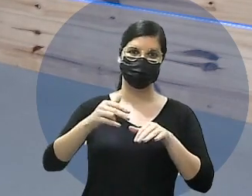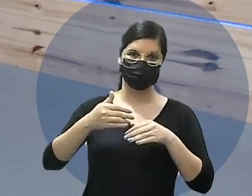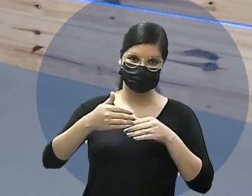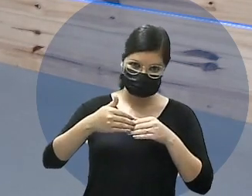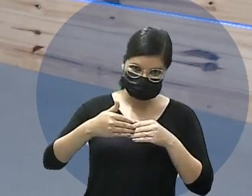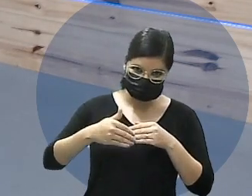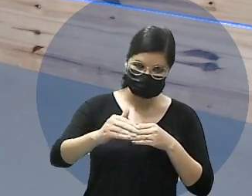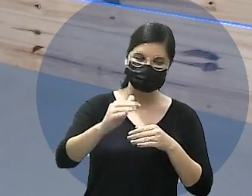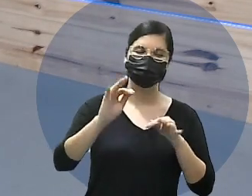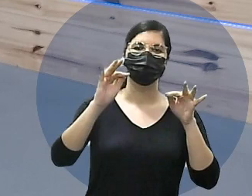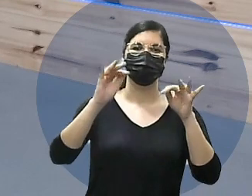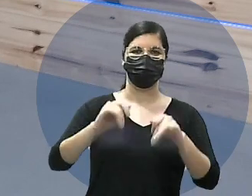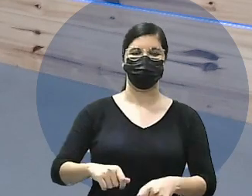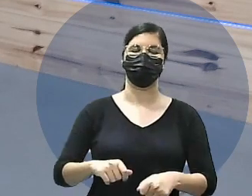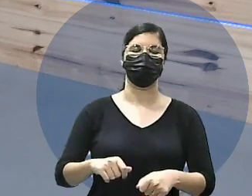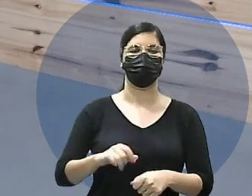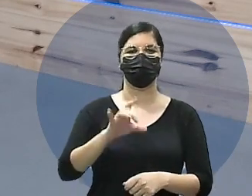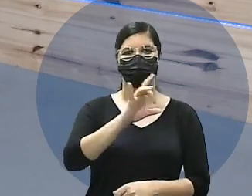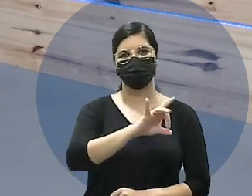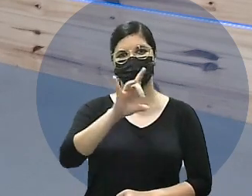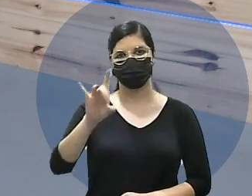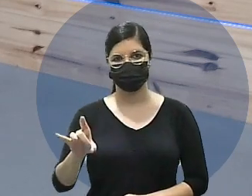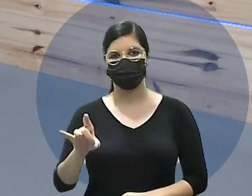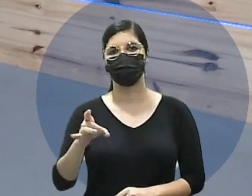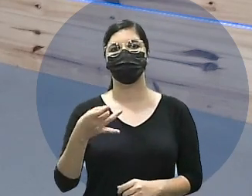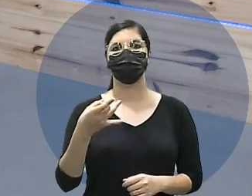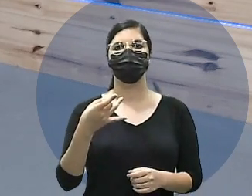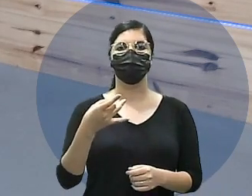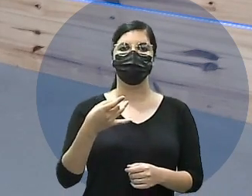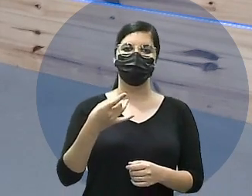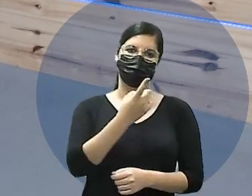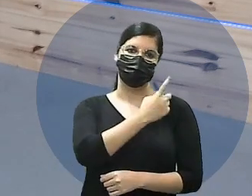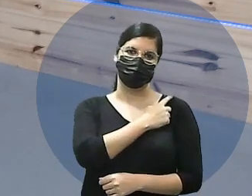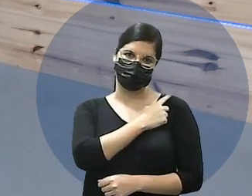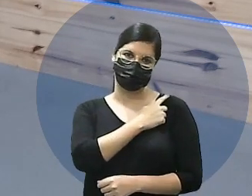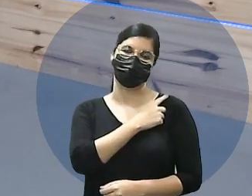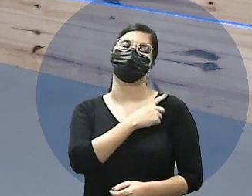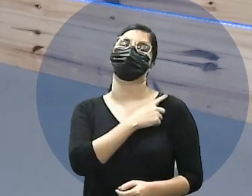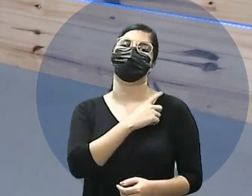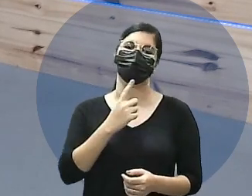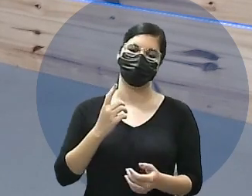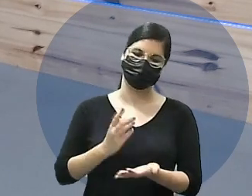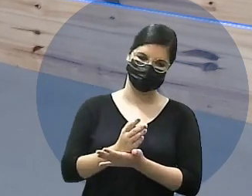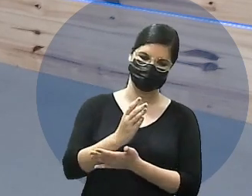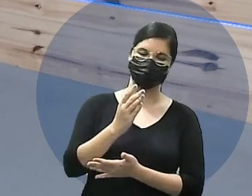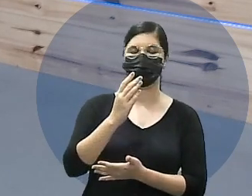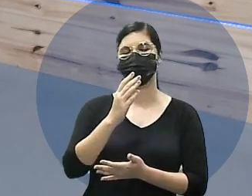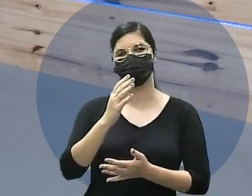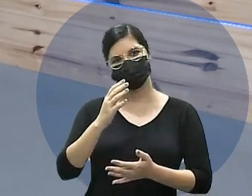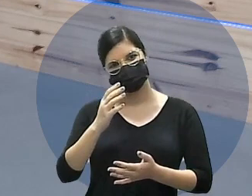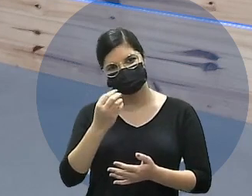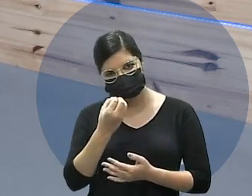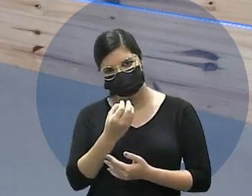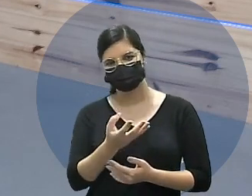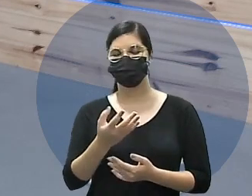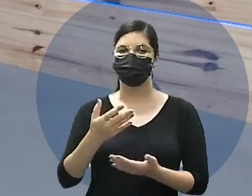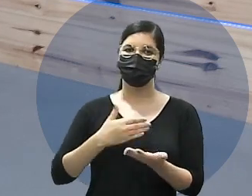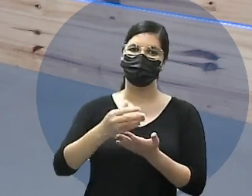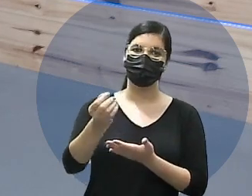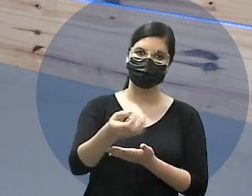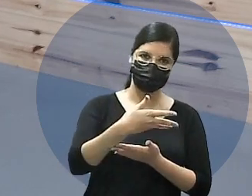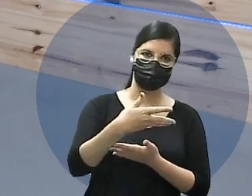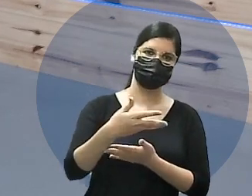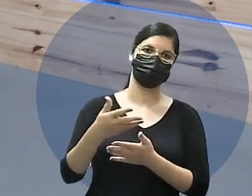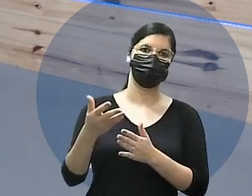finalizamos o nosso conteúdo e aí cada um que vai aí passar para o seu primeiro ano vai conseguir concluir o ano bem e entrar num novo ciclo